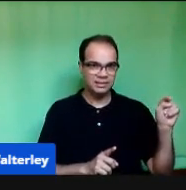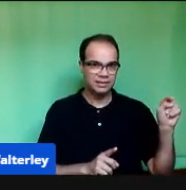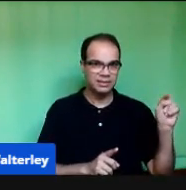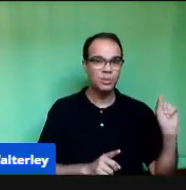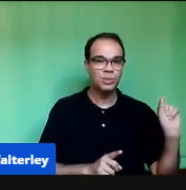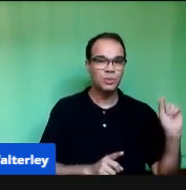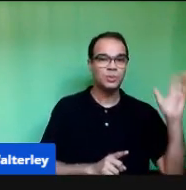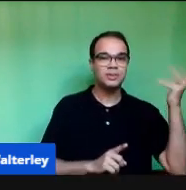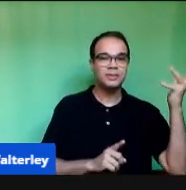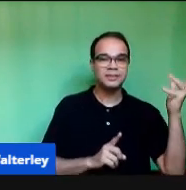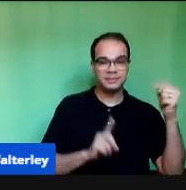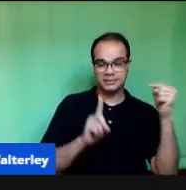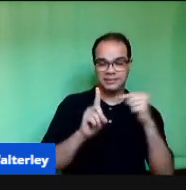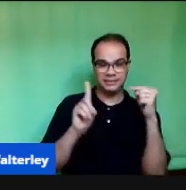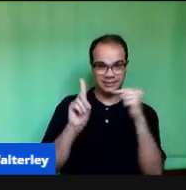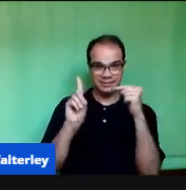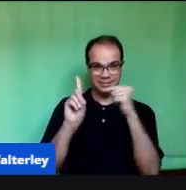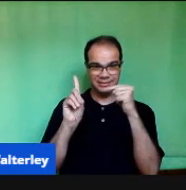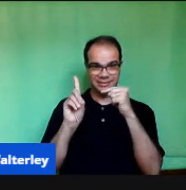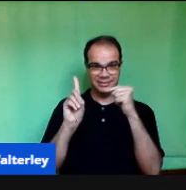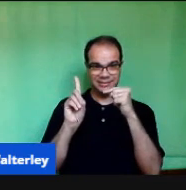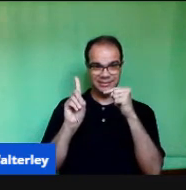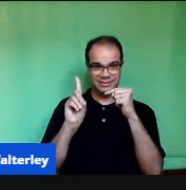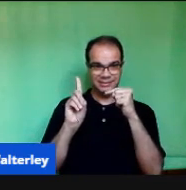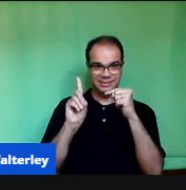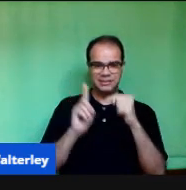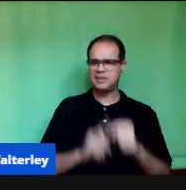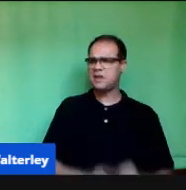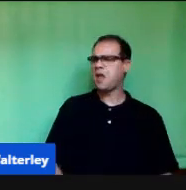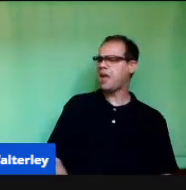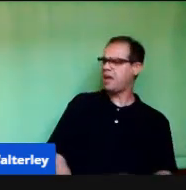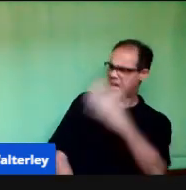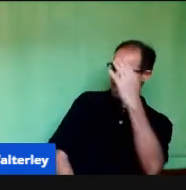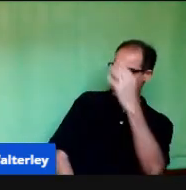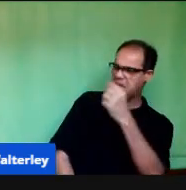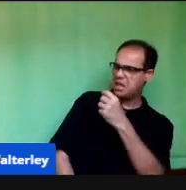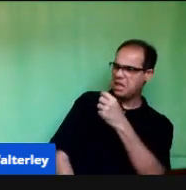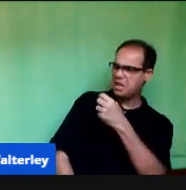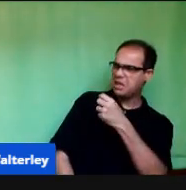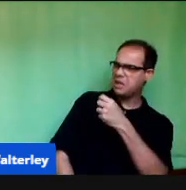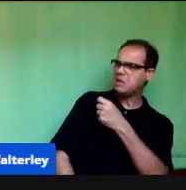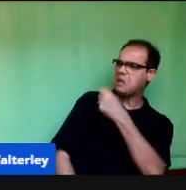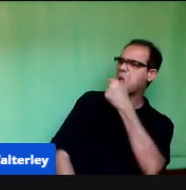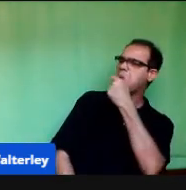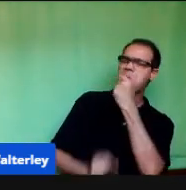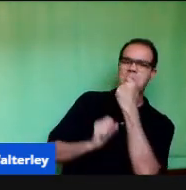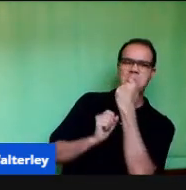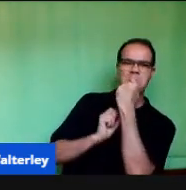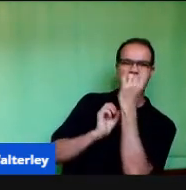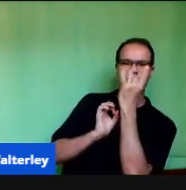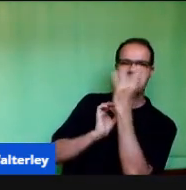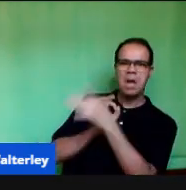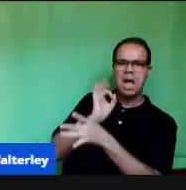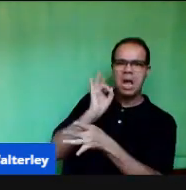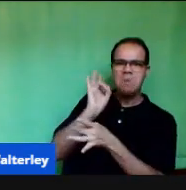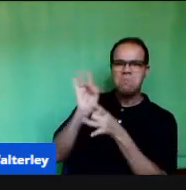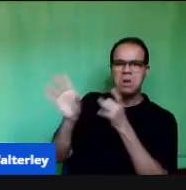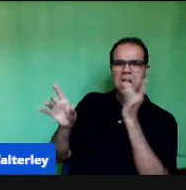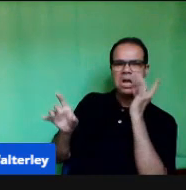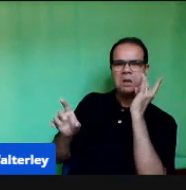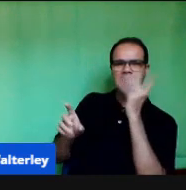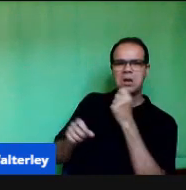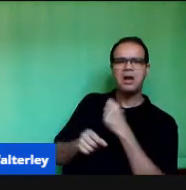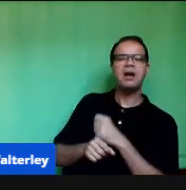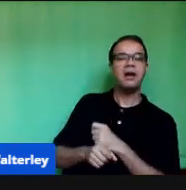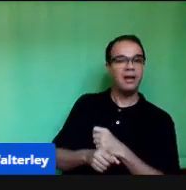de humilhação, porque ninguém aceita que ele possa ser ele mesmo, que ele possa ser